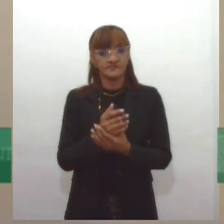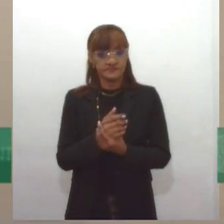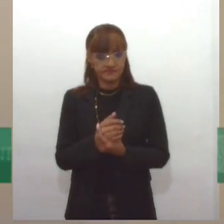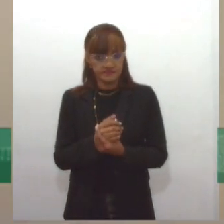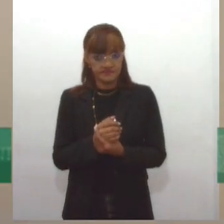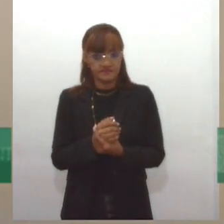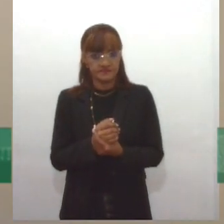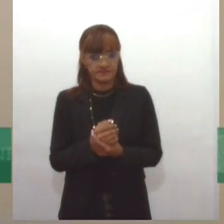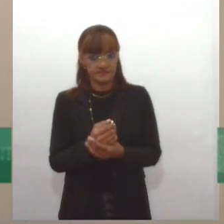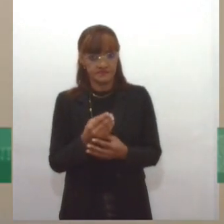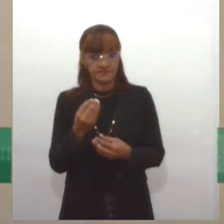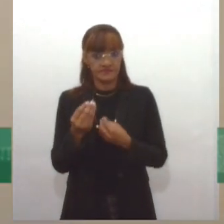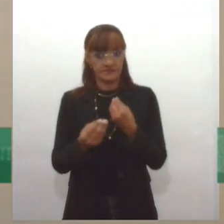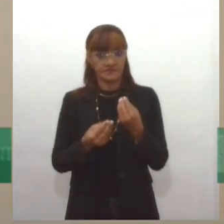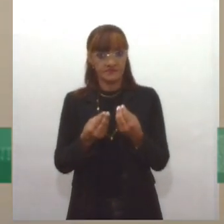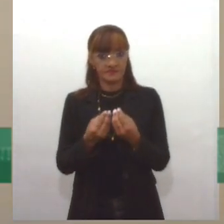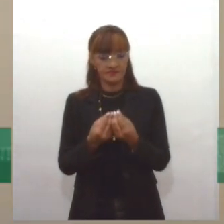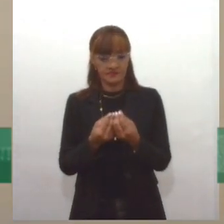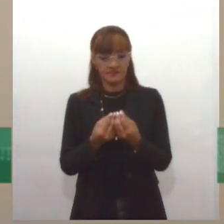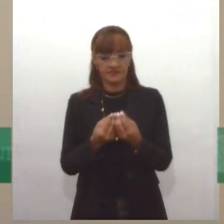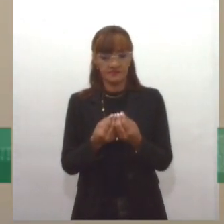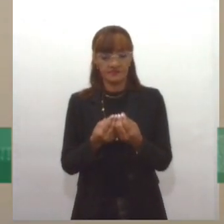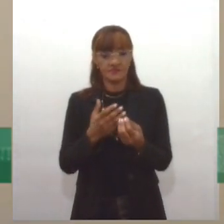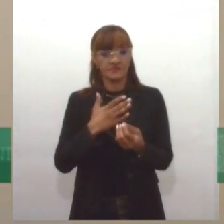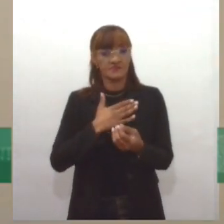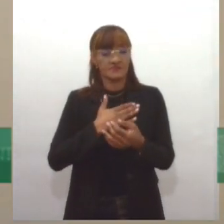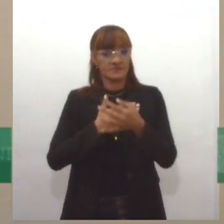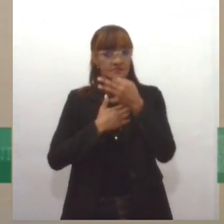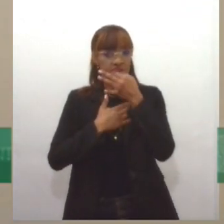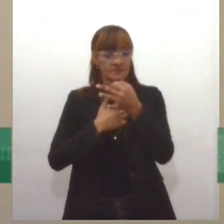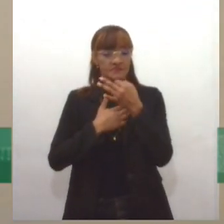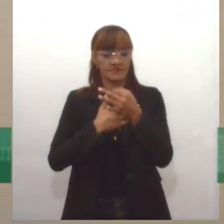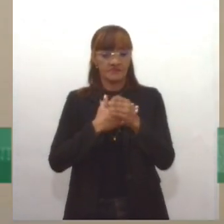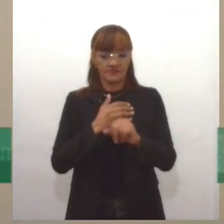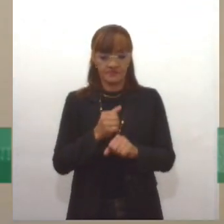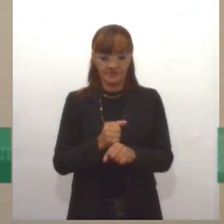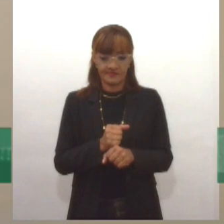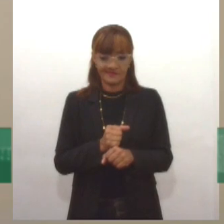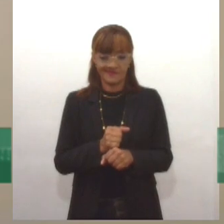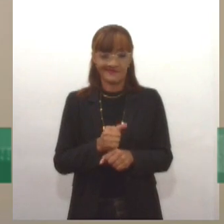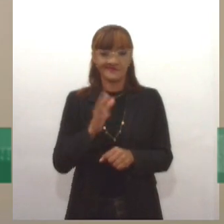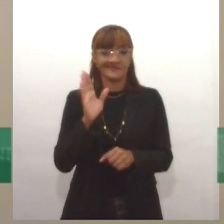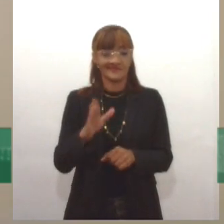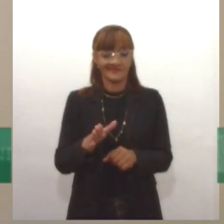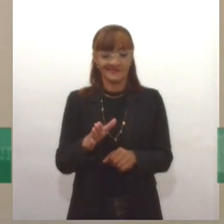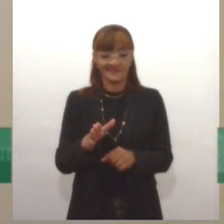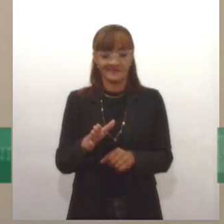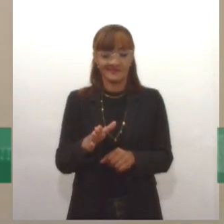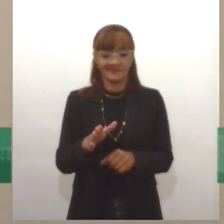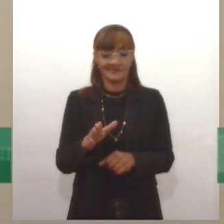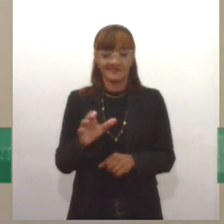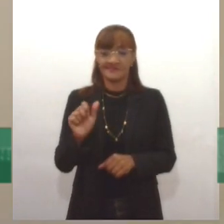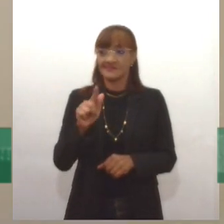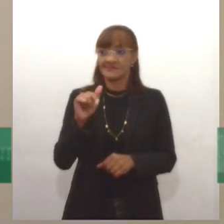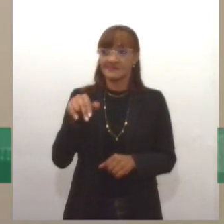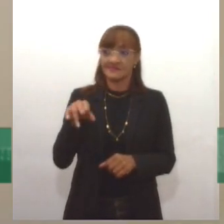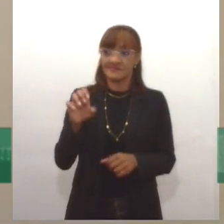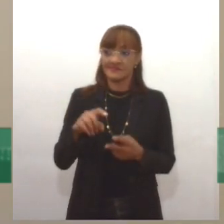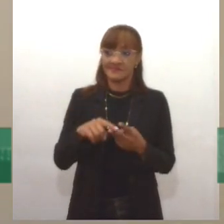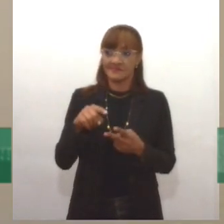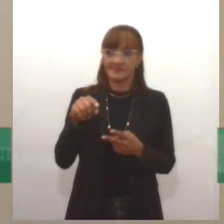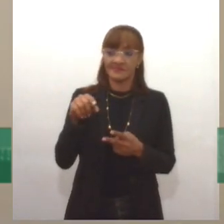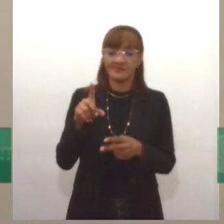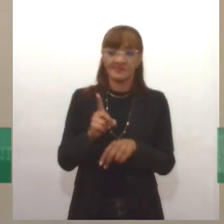despir-se das minhas visões preconcebidas. Então, eu fiz, Aline e doutora Selene, um esforço